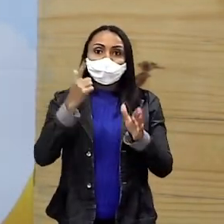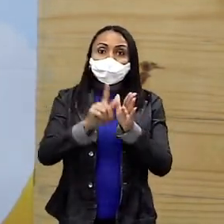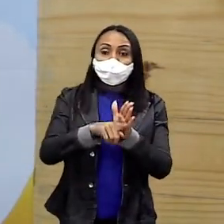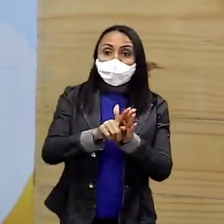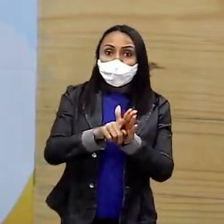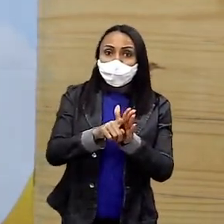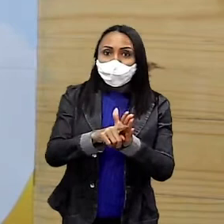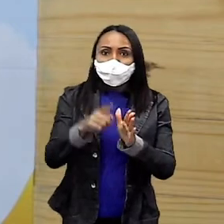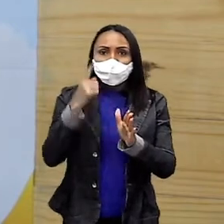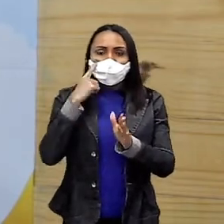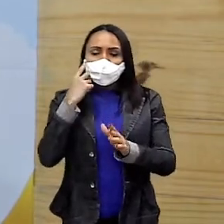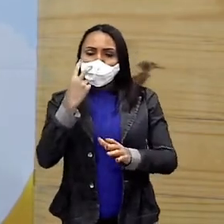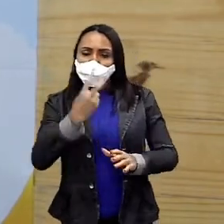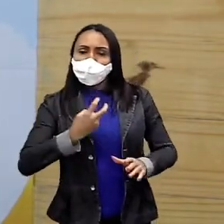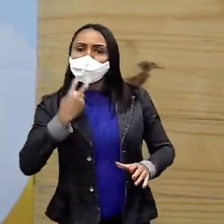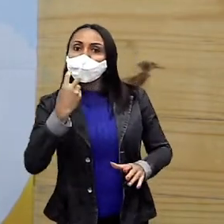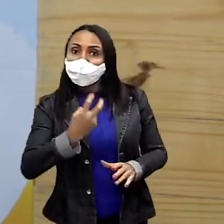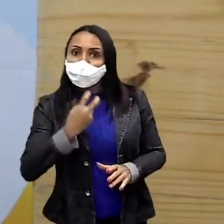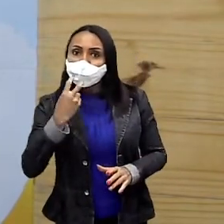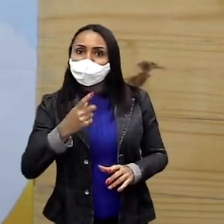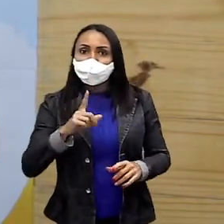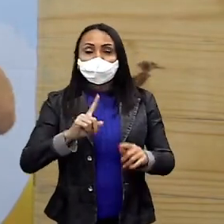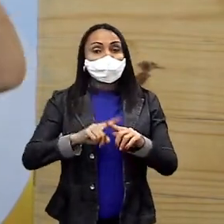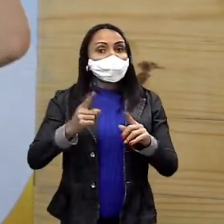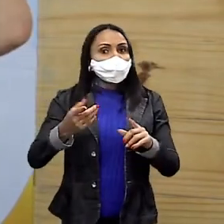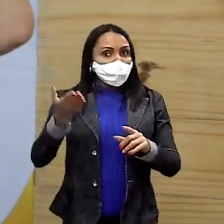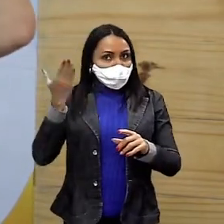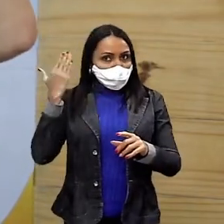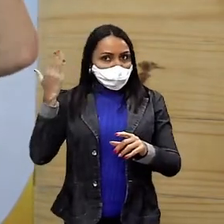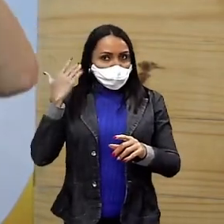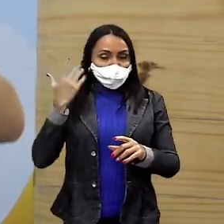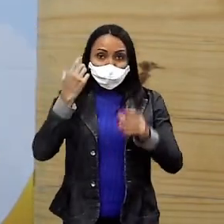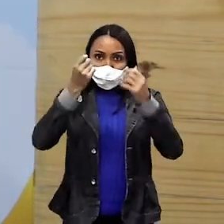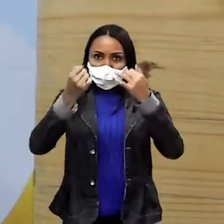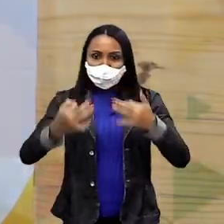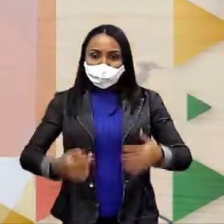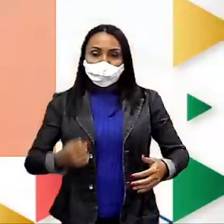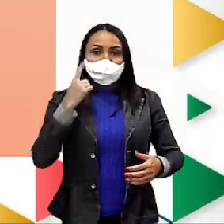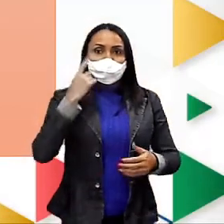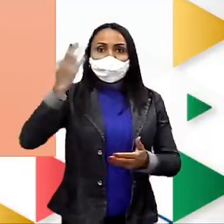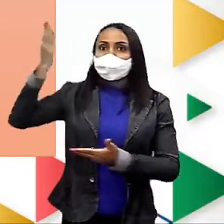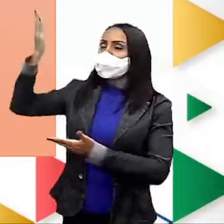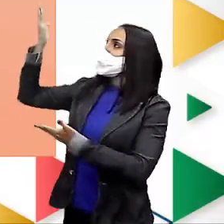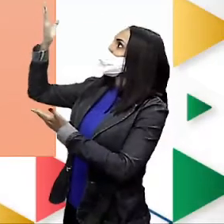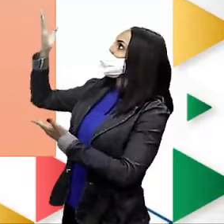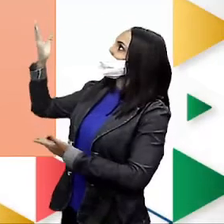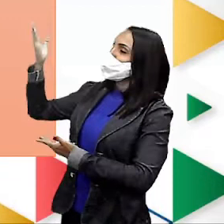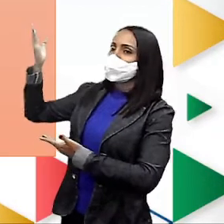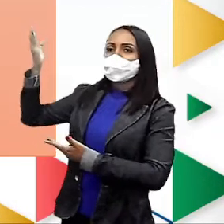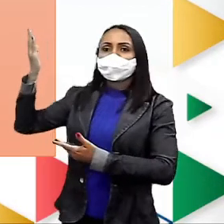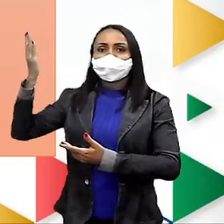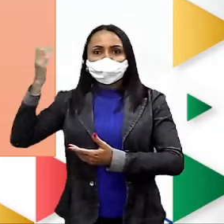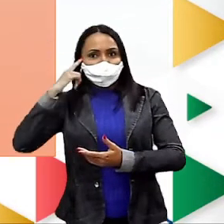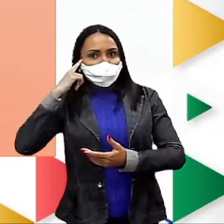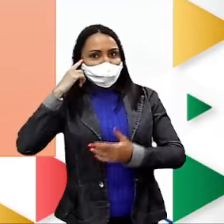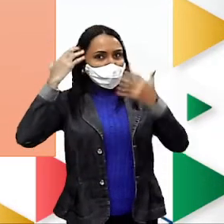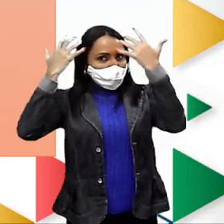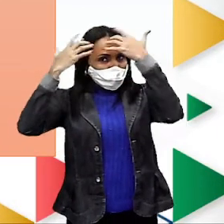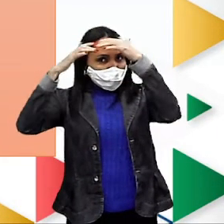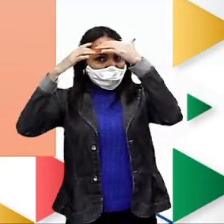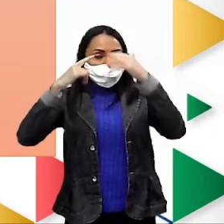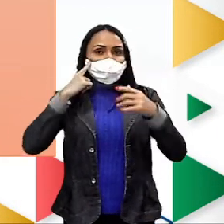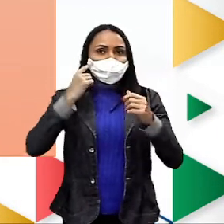caráter oral. Mas isso antes trago para vocês o que? Um pensamento. Acompanhe comigo